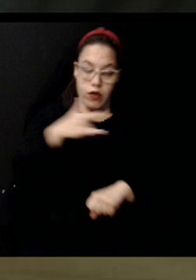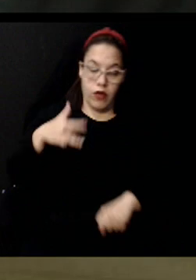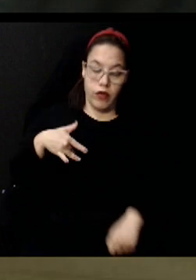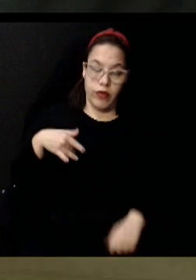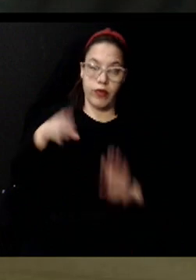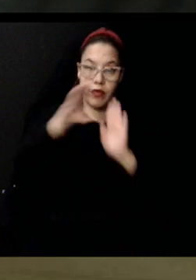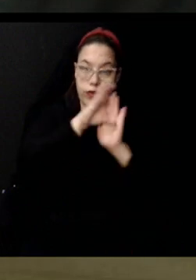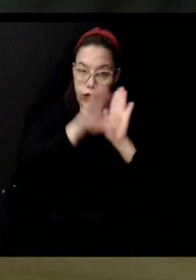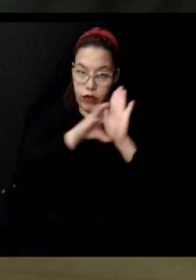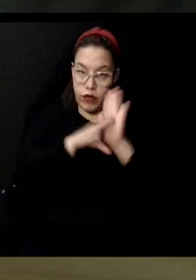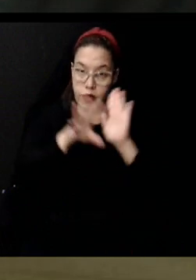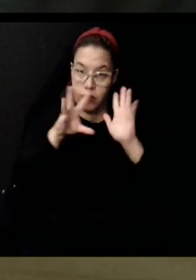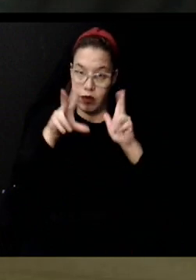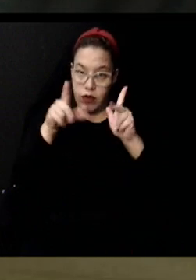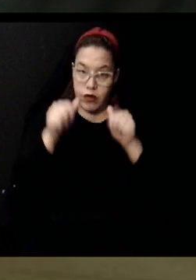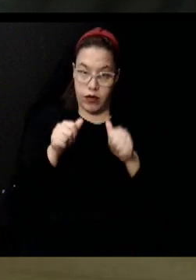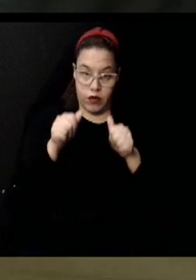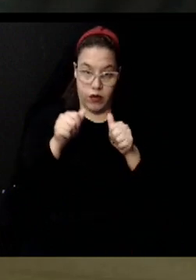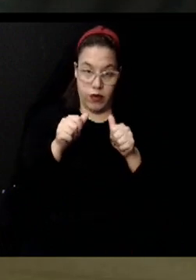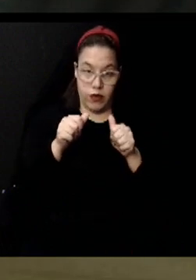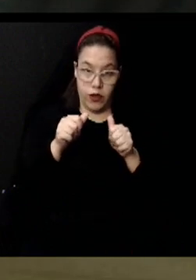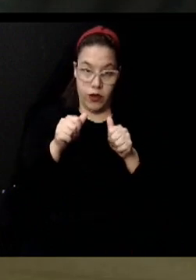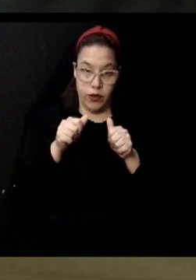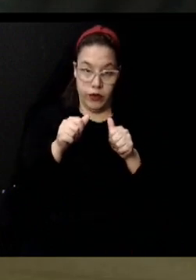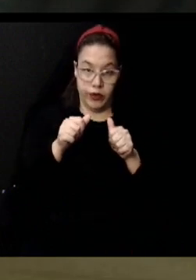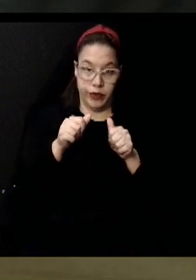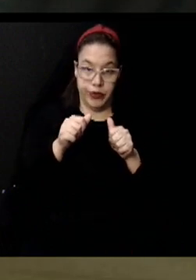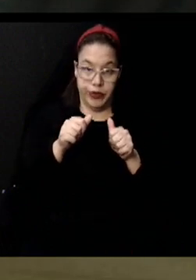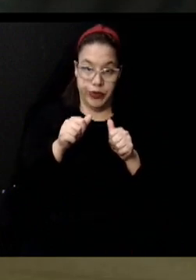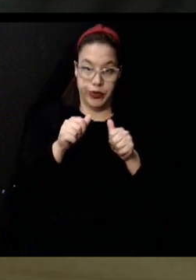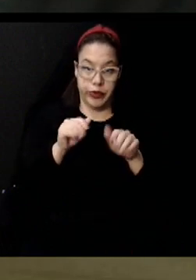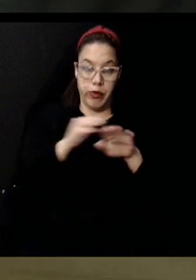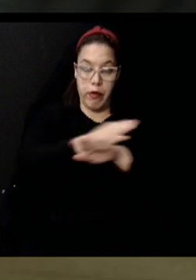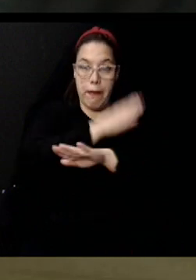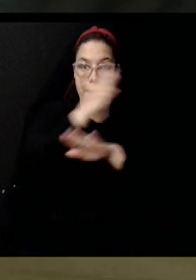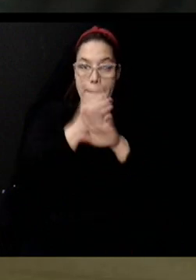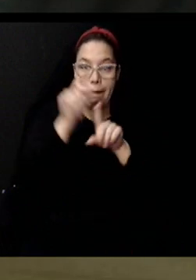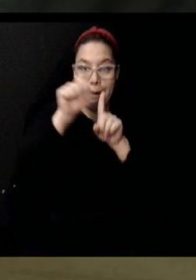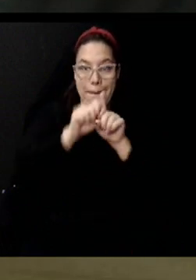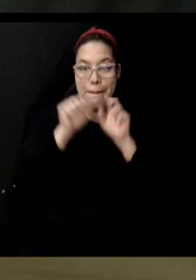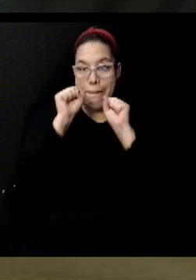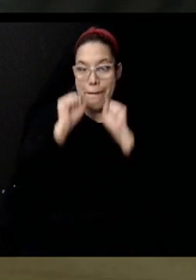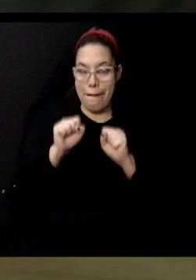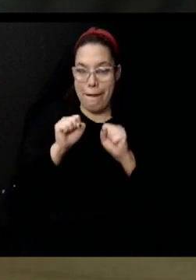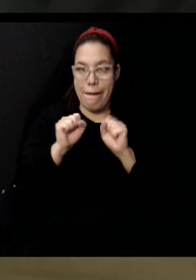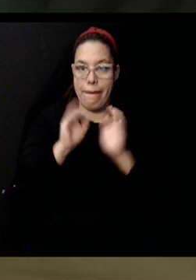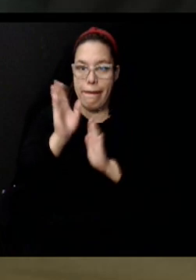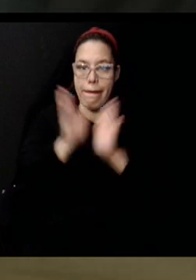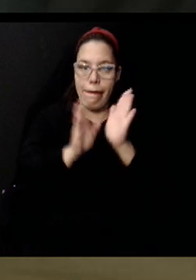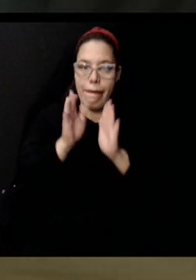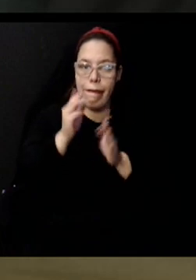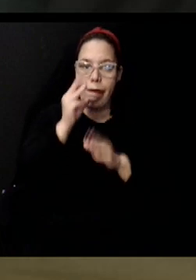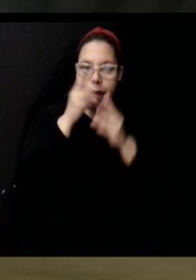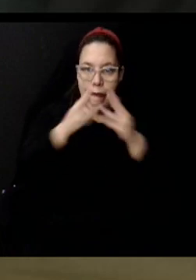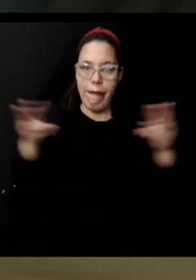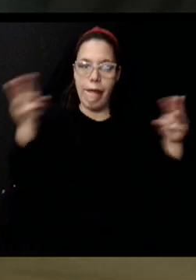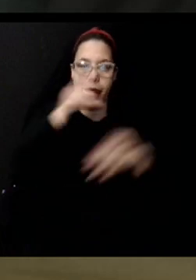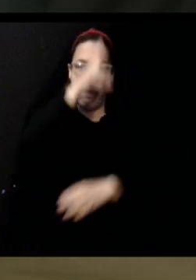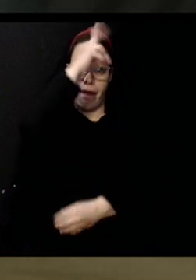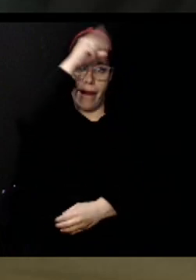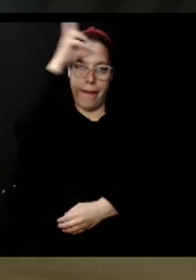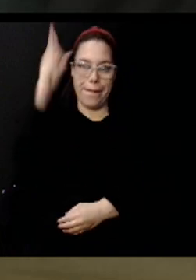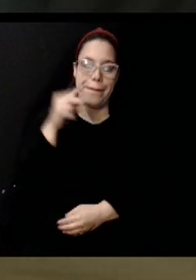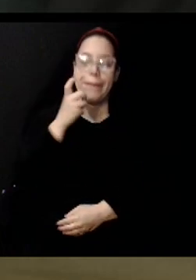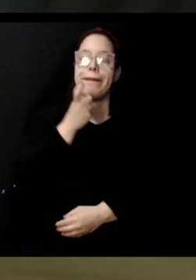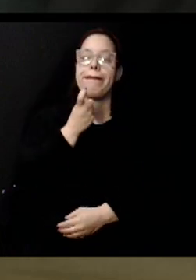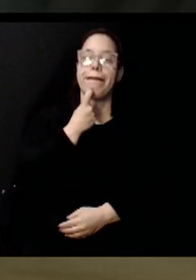completa que será realizada ao longo do mês, você pode acessar no site da Prefeitura de